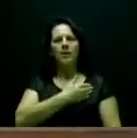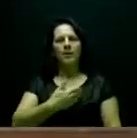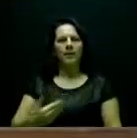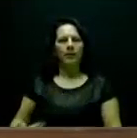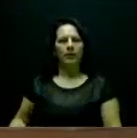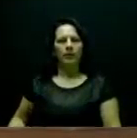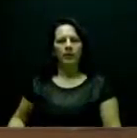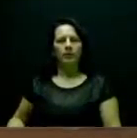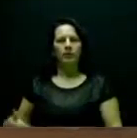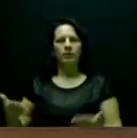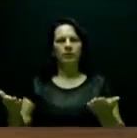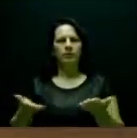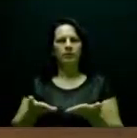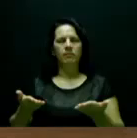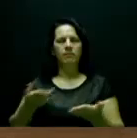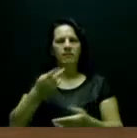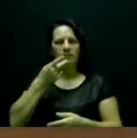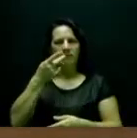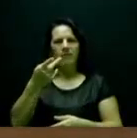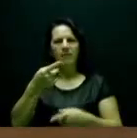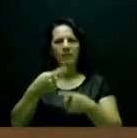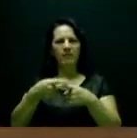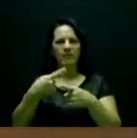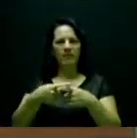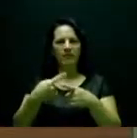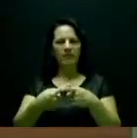que está aí e vou dizer por quê.